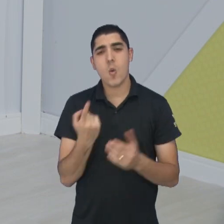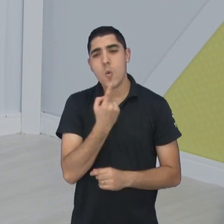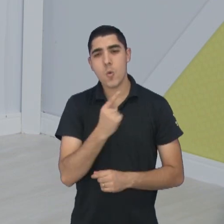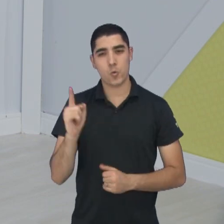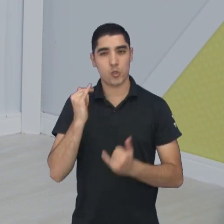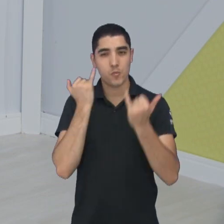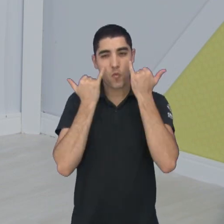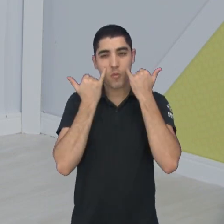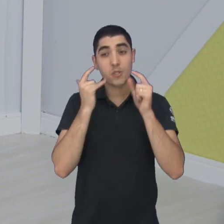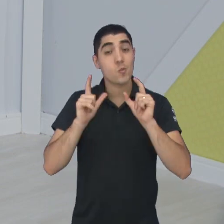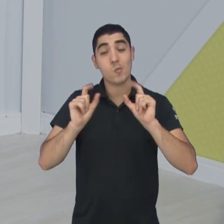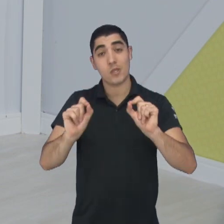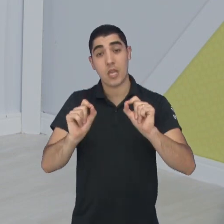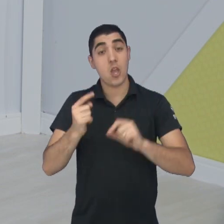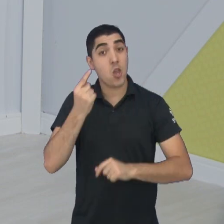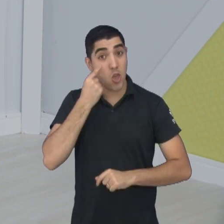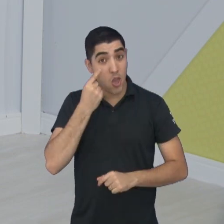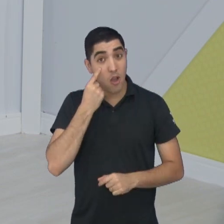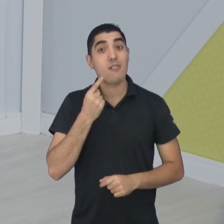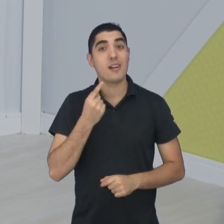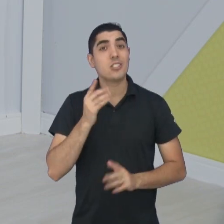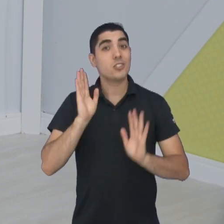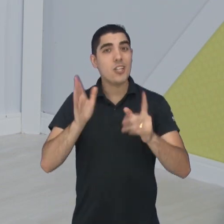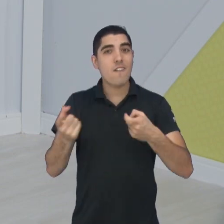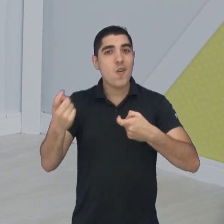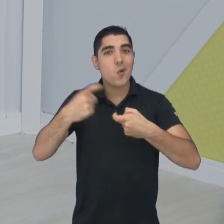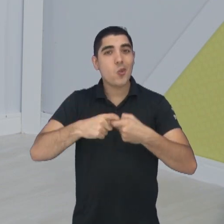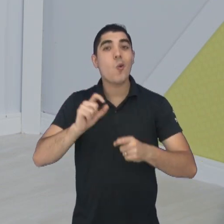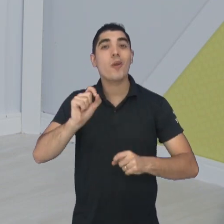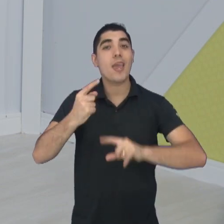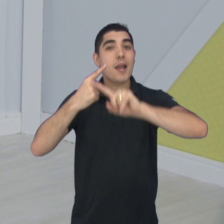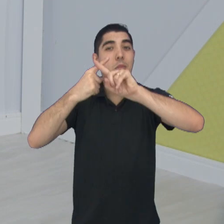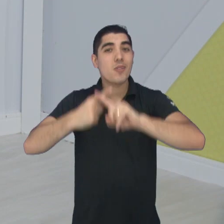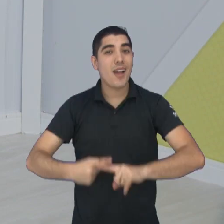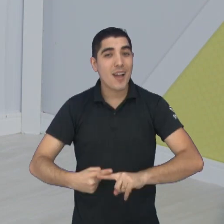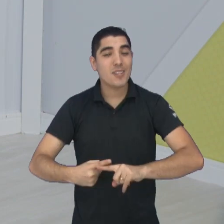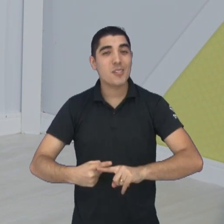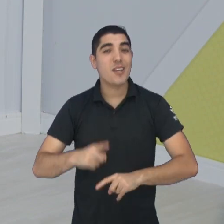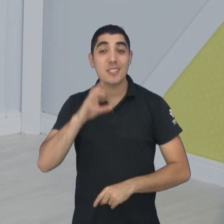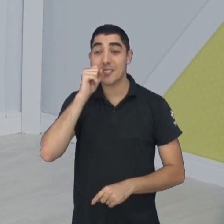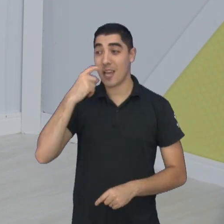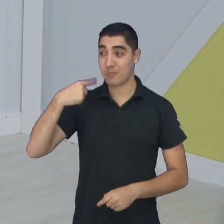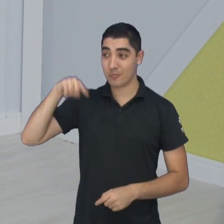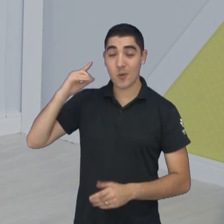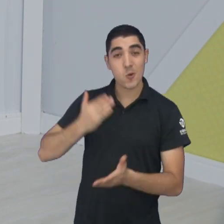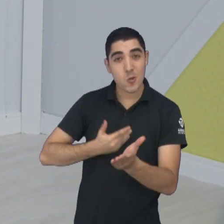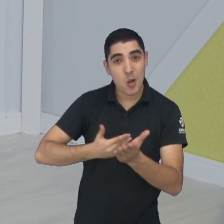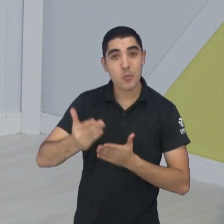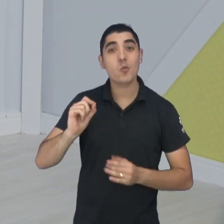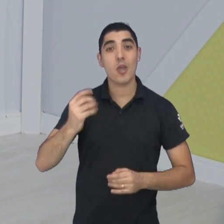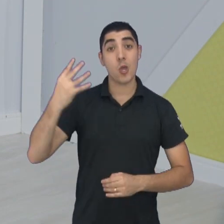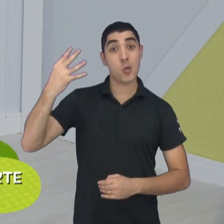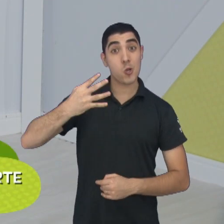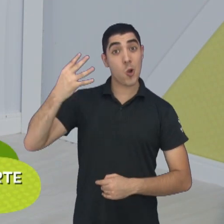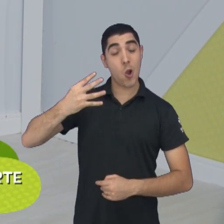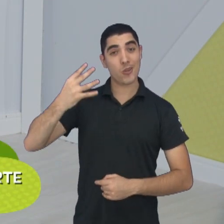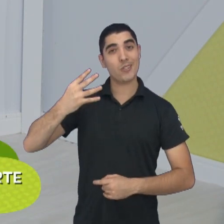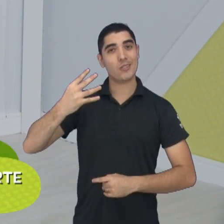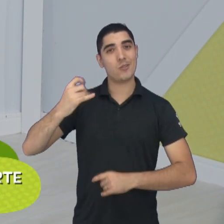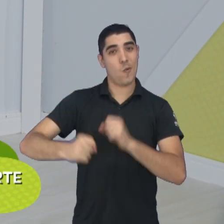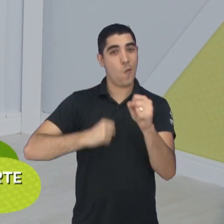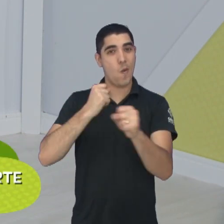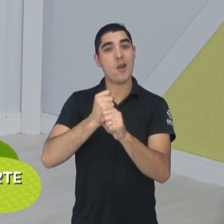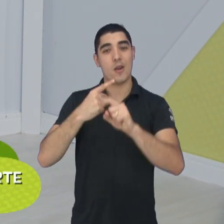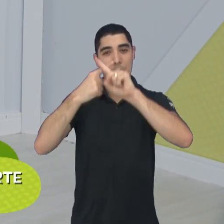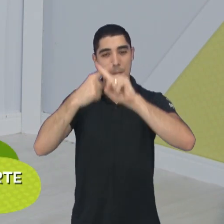de hoje, olha só, hein? Ela voltou, começou neste último final de semana a 4ª edição da Copa Norte,